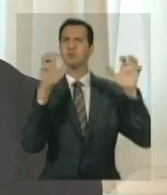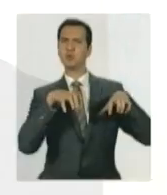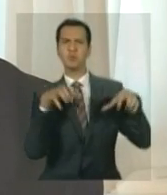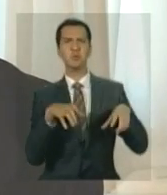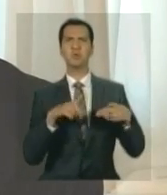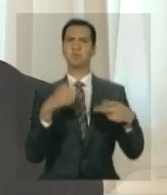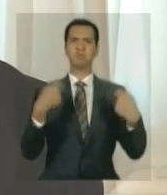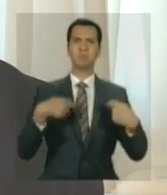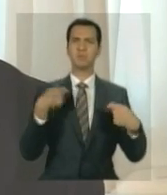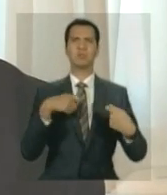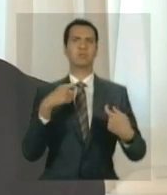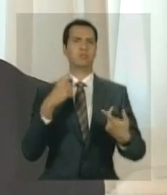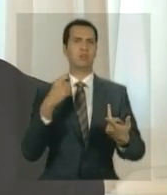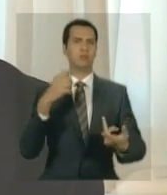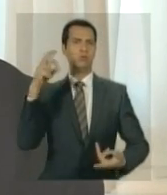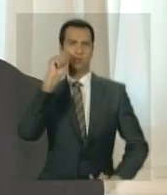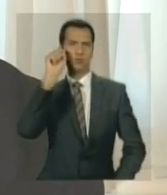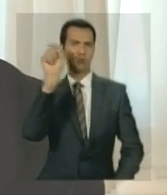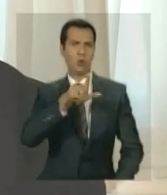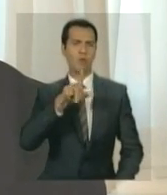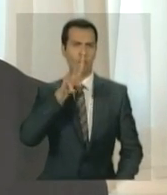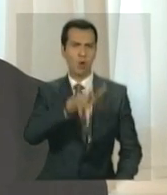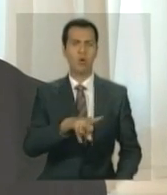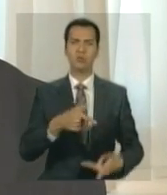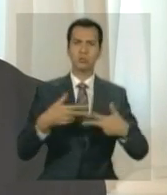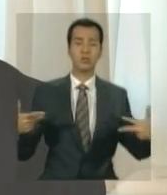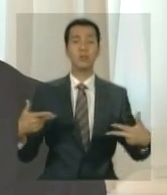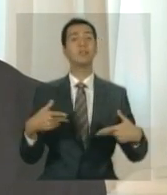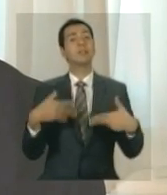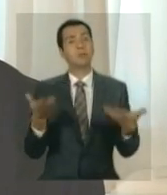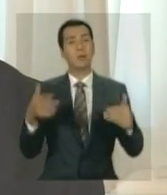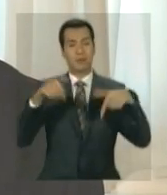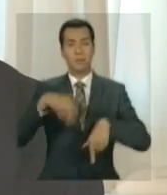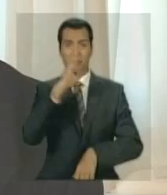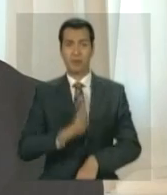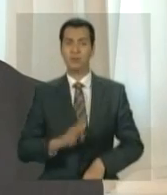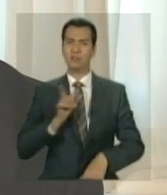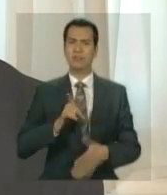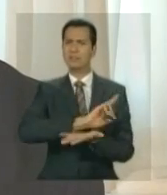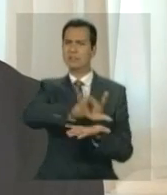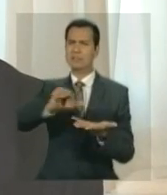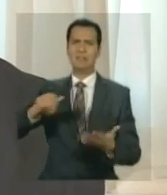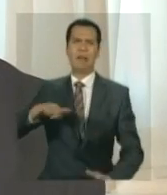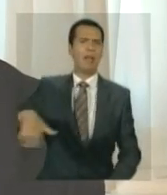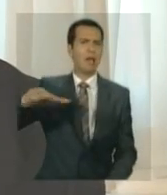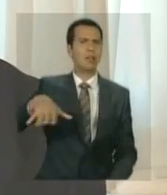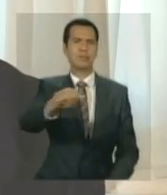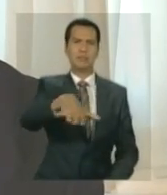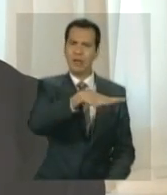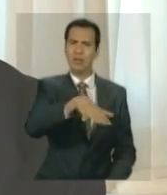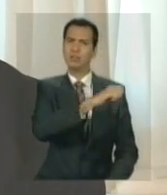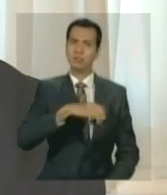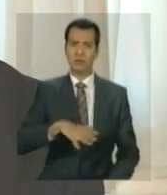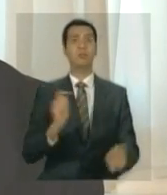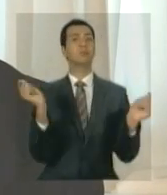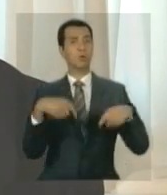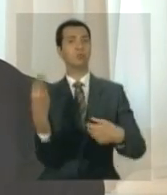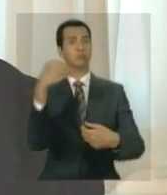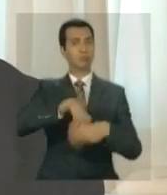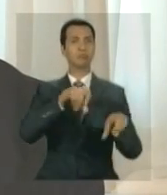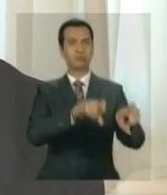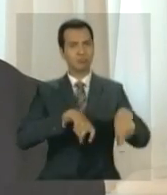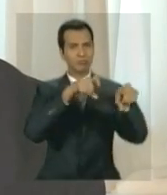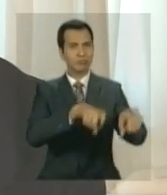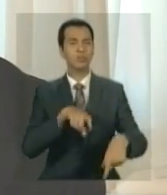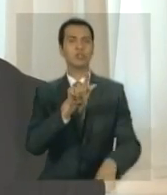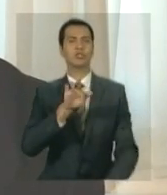no Brasil. Então, como a gente tem muitos biomas, muitos locais diferentes no Brasil, o girassol pode compor o nosso sistema